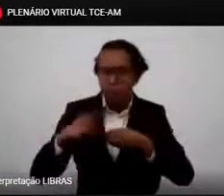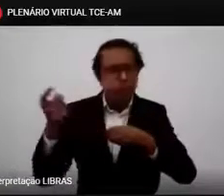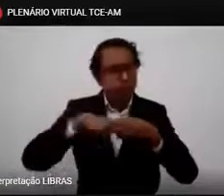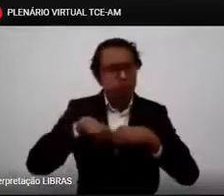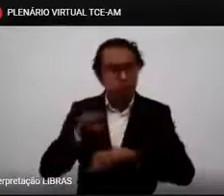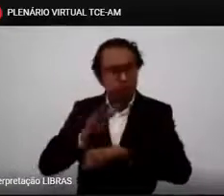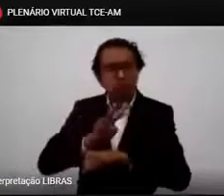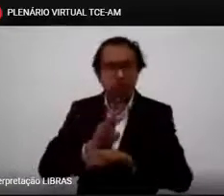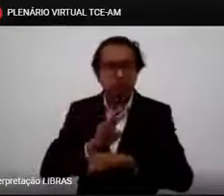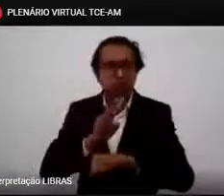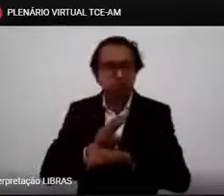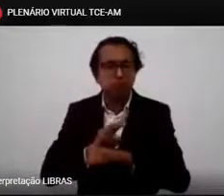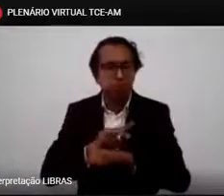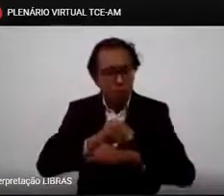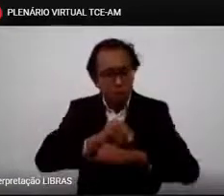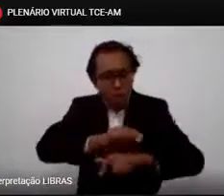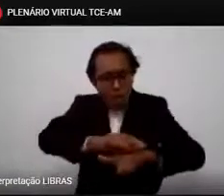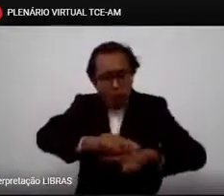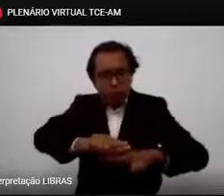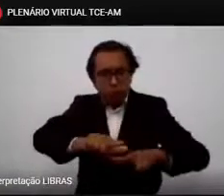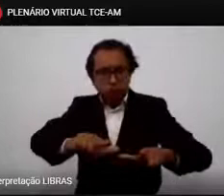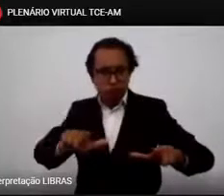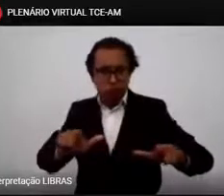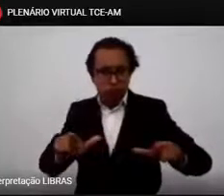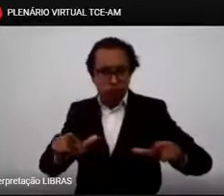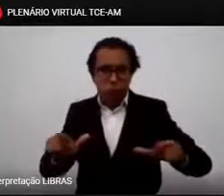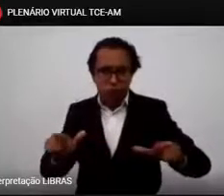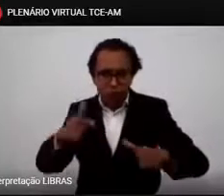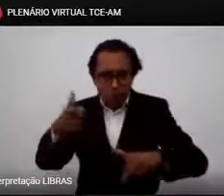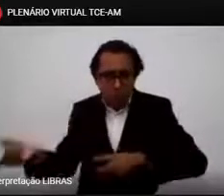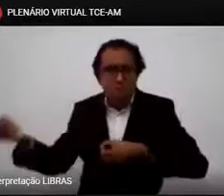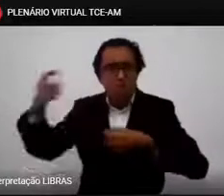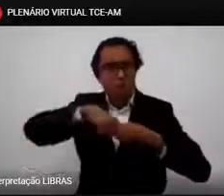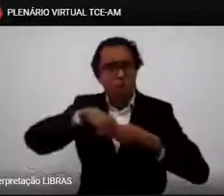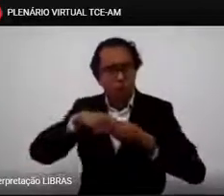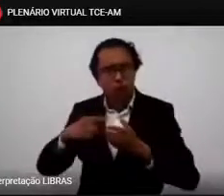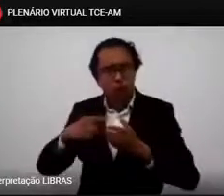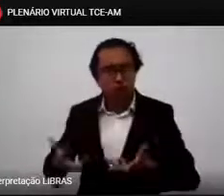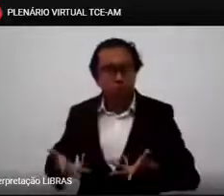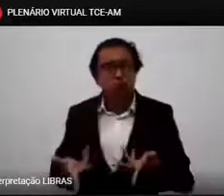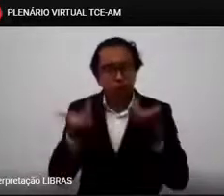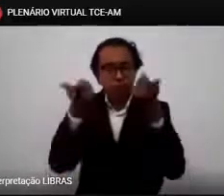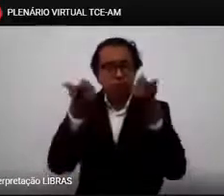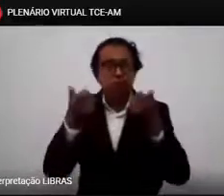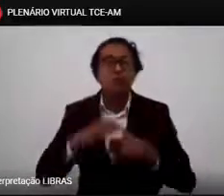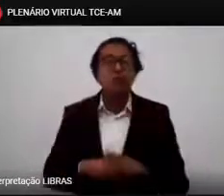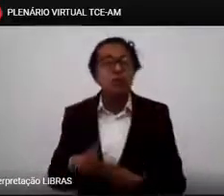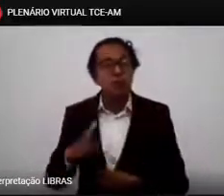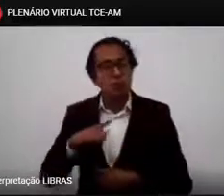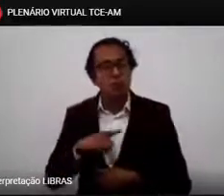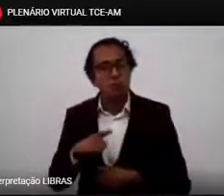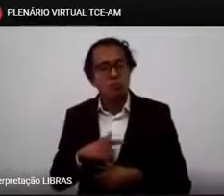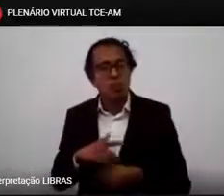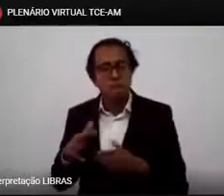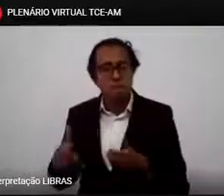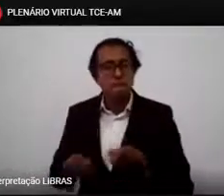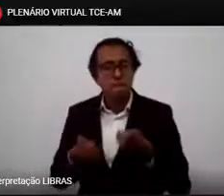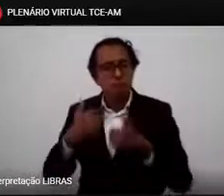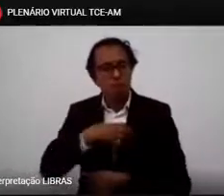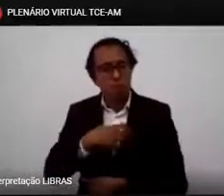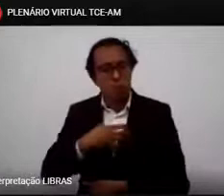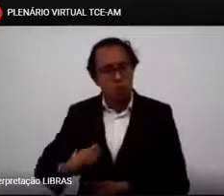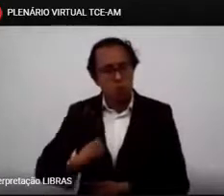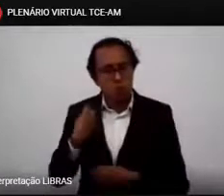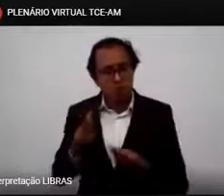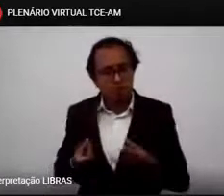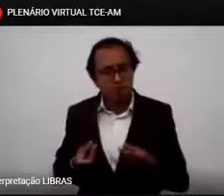muito pobres e ela recicla todos os nutrientes, então ela tem uma capacidade de se manter viva por